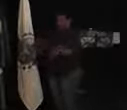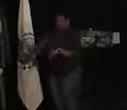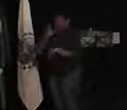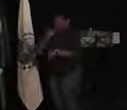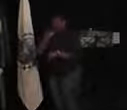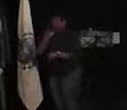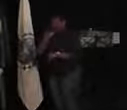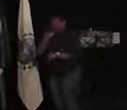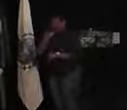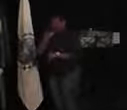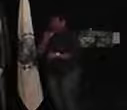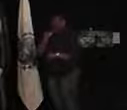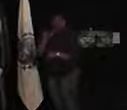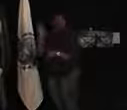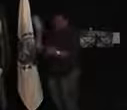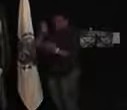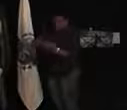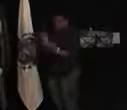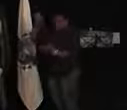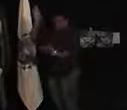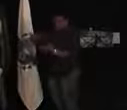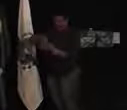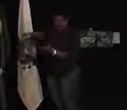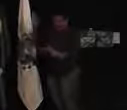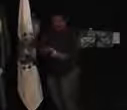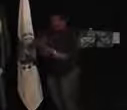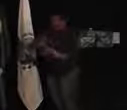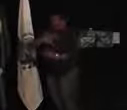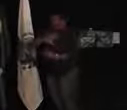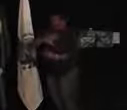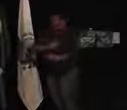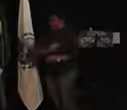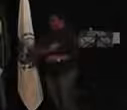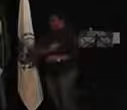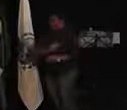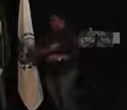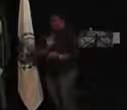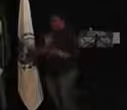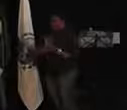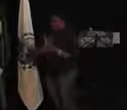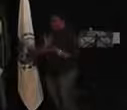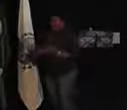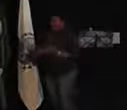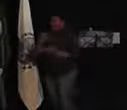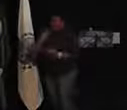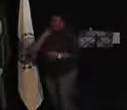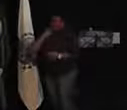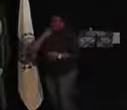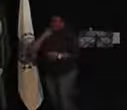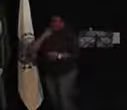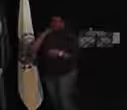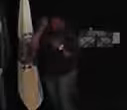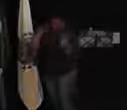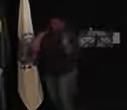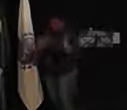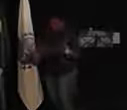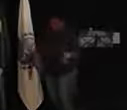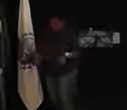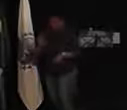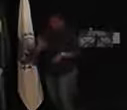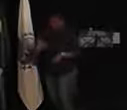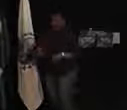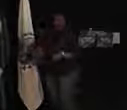com tinta. Eles adoram isso, adoram se sujar, adoram tudo. Aí quando chega no